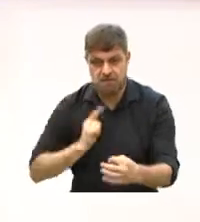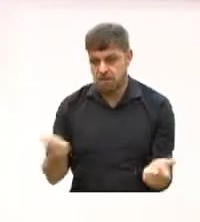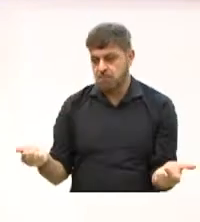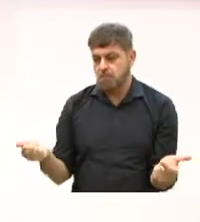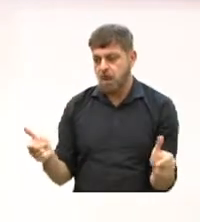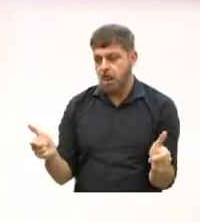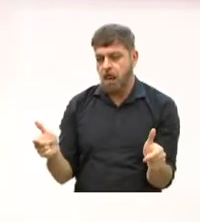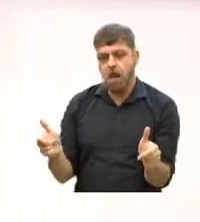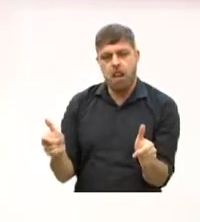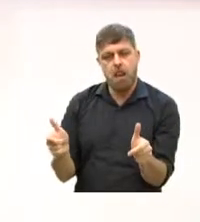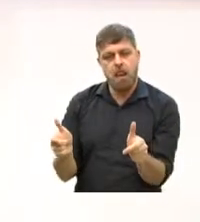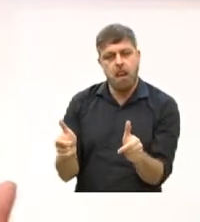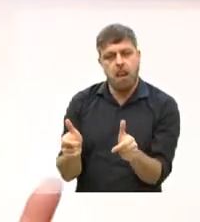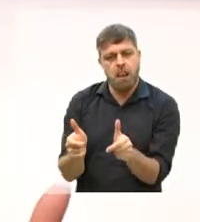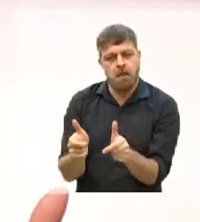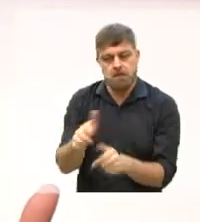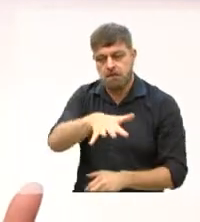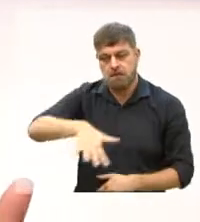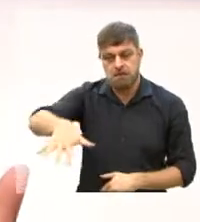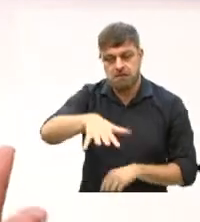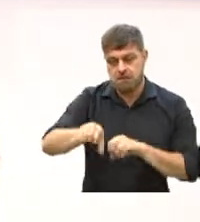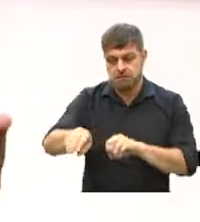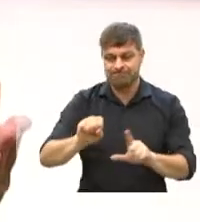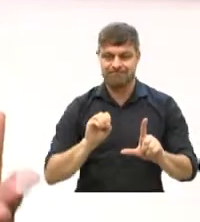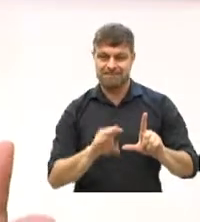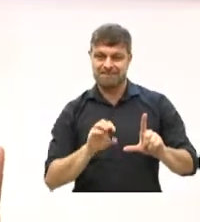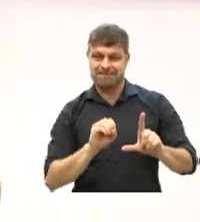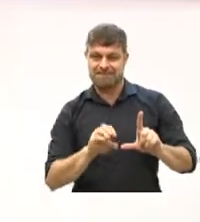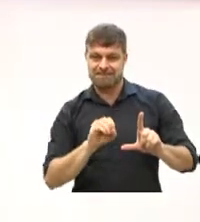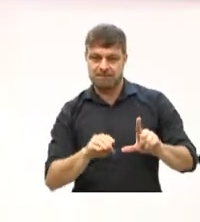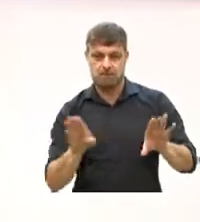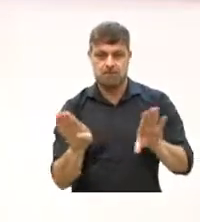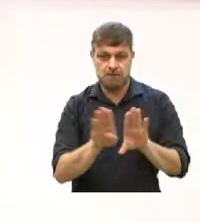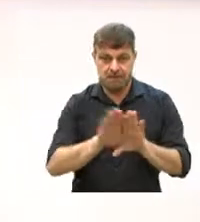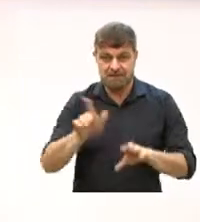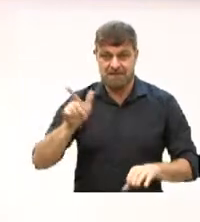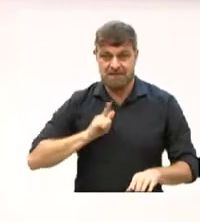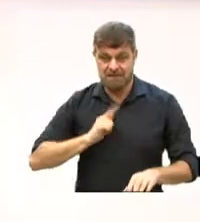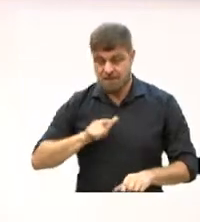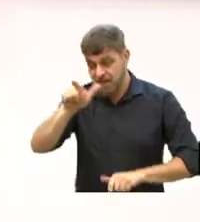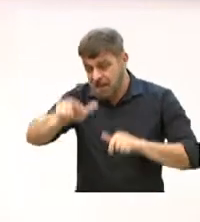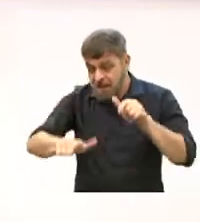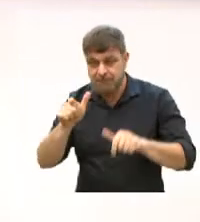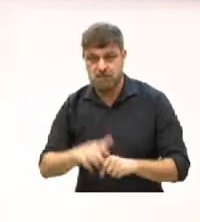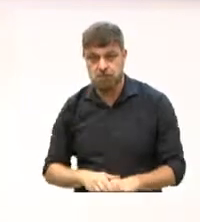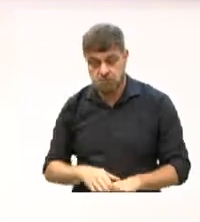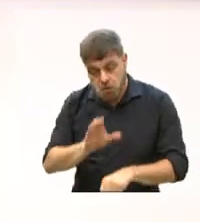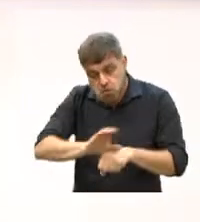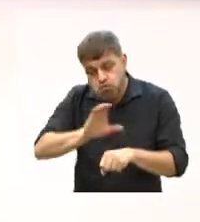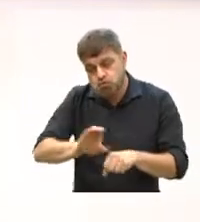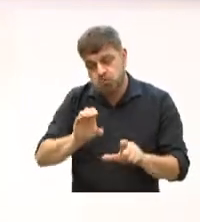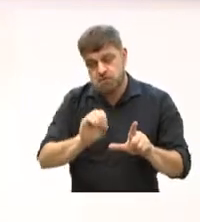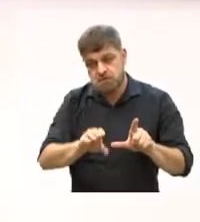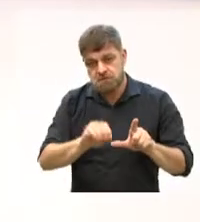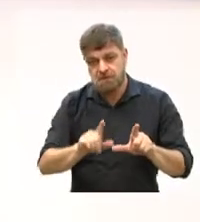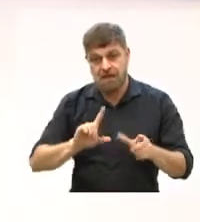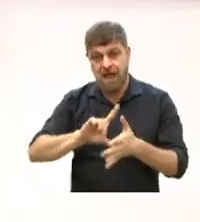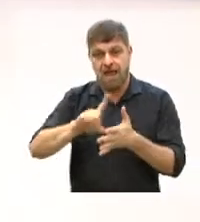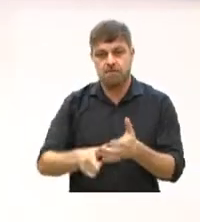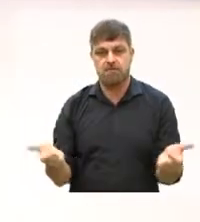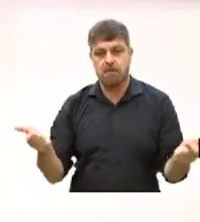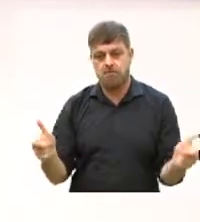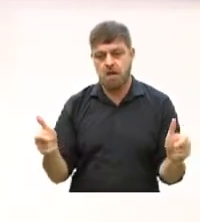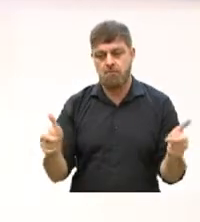se reduzido, né, em relação à licenciatura, ou até às vezes há um ingresso nos cursos de licenciatura, mas há uma evasão,